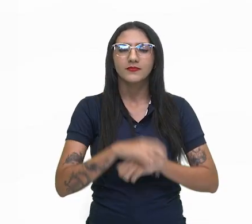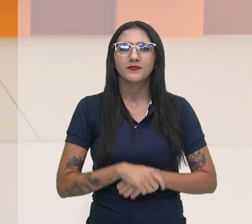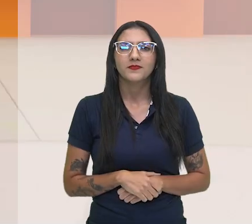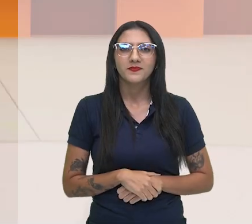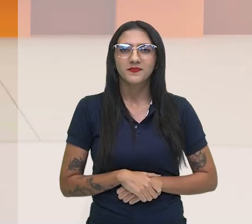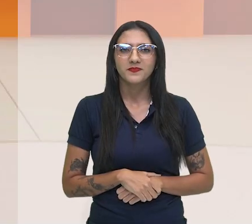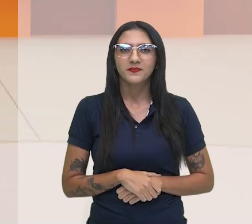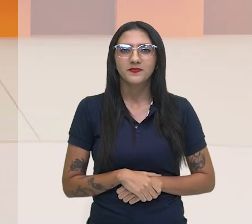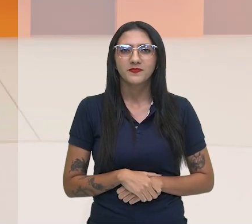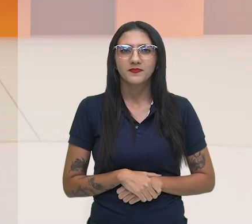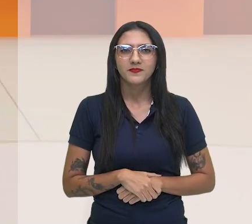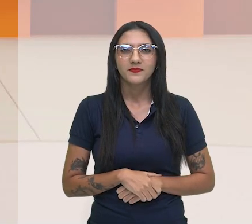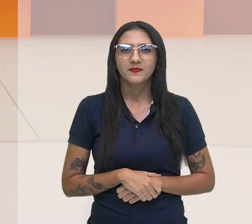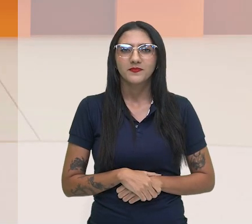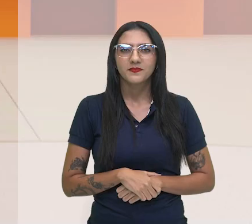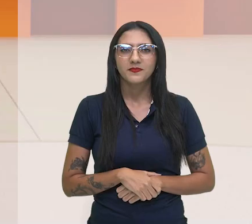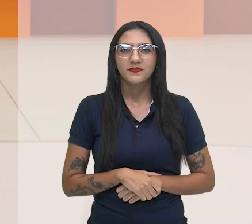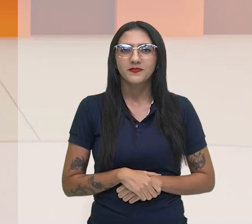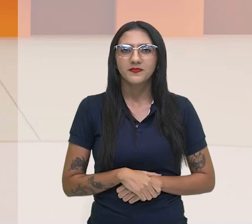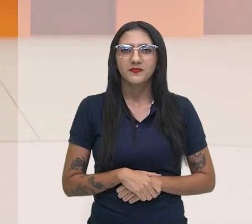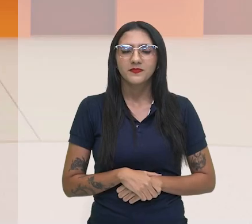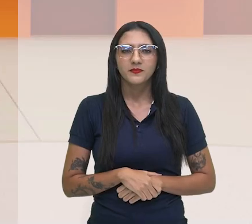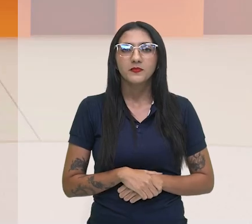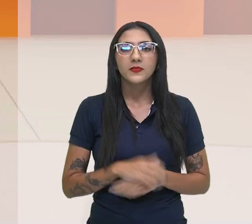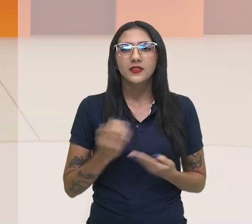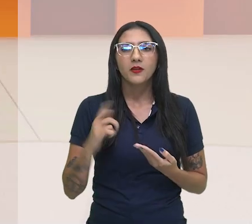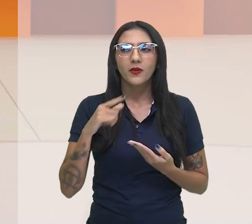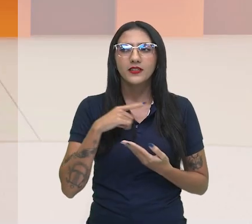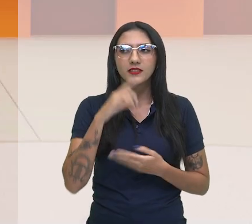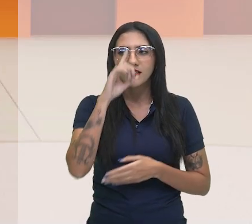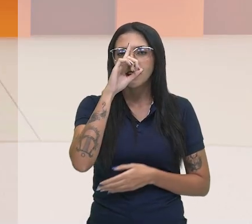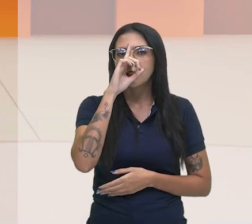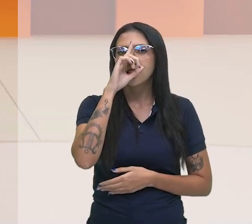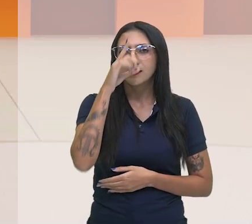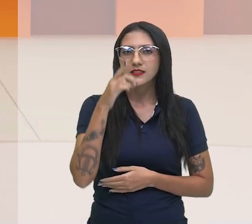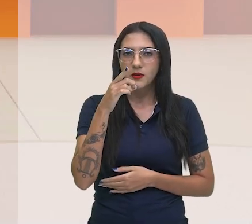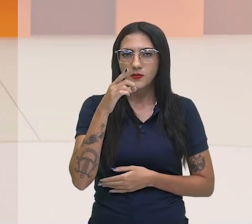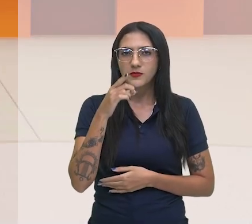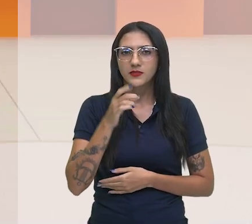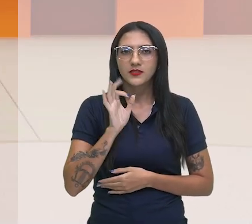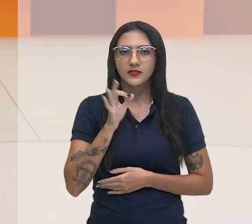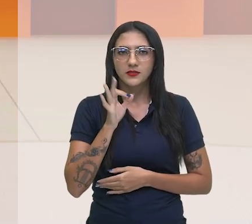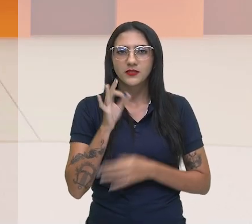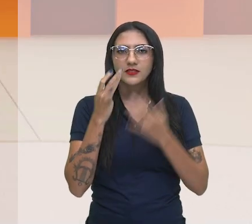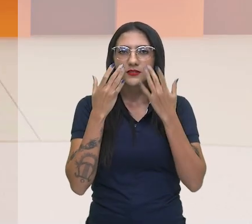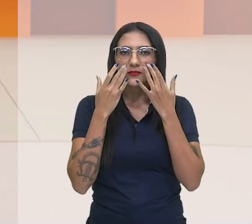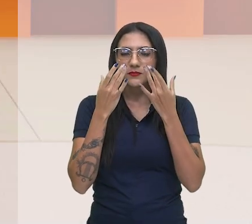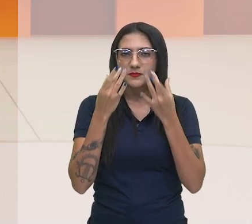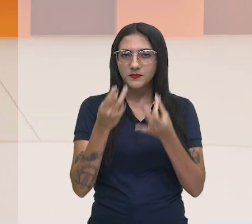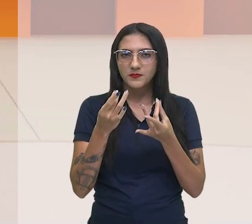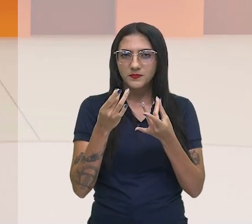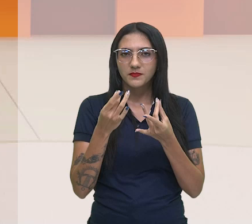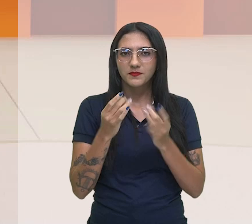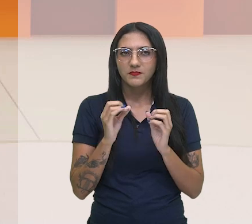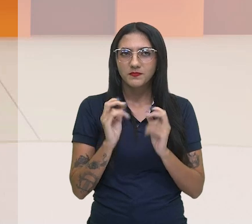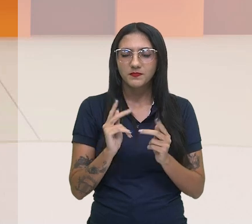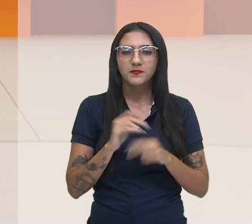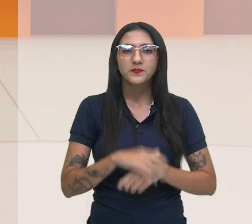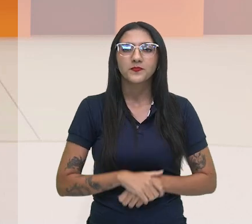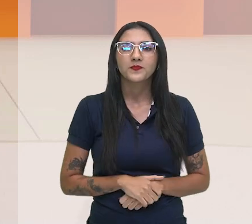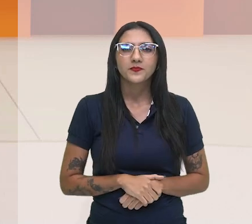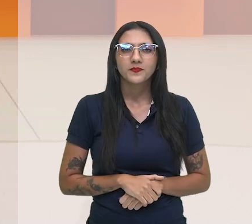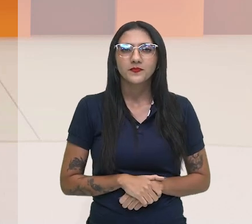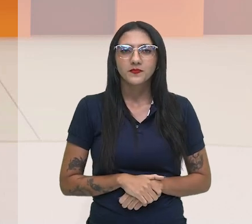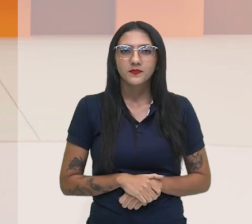fortalecer, tá bom? Então, é essa a ideia. Prestem bem atenção nisso daí, tá?